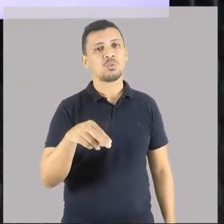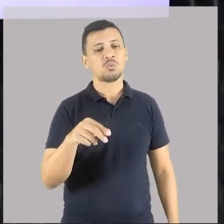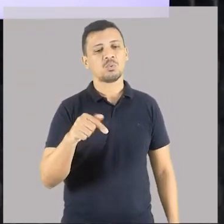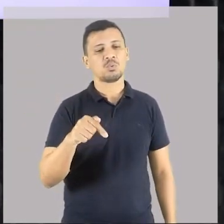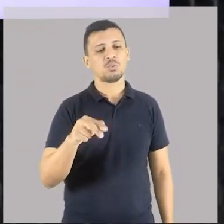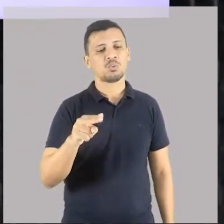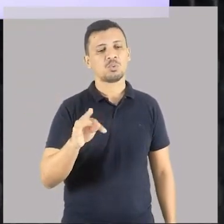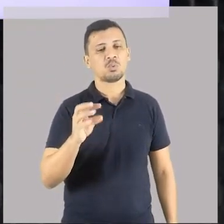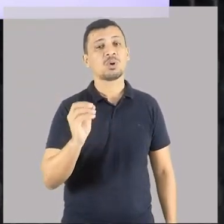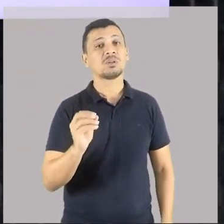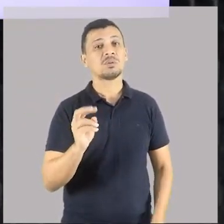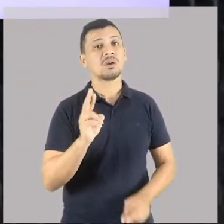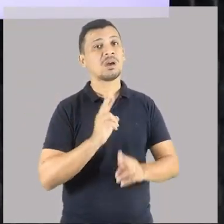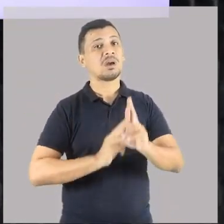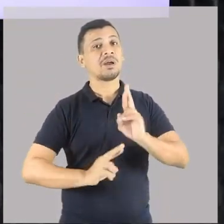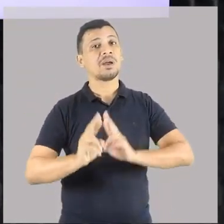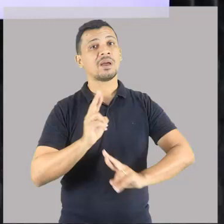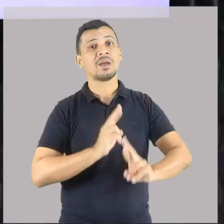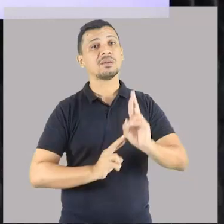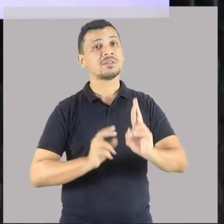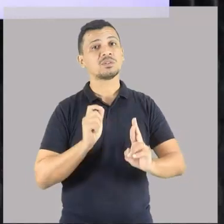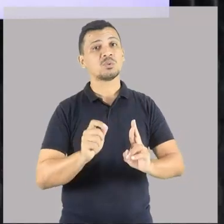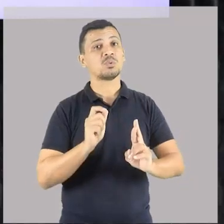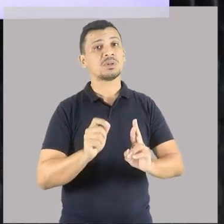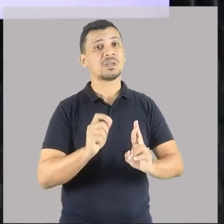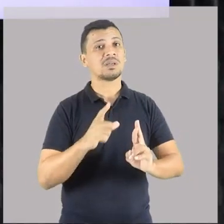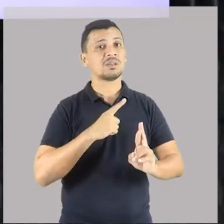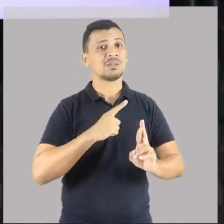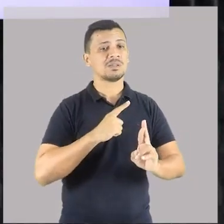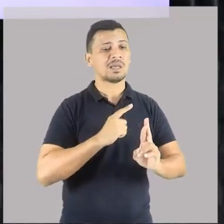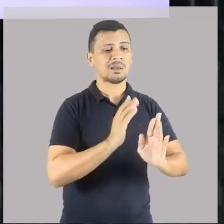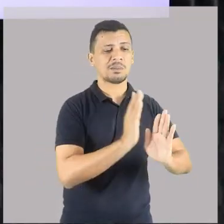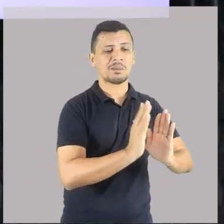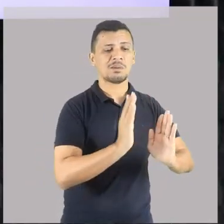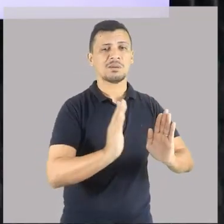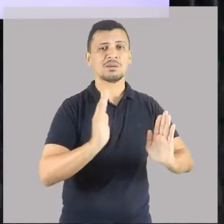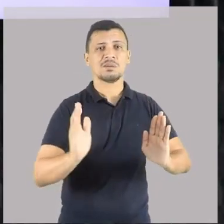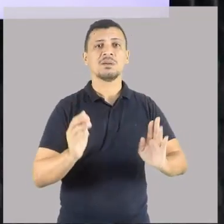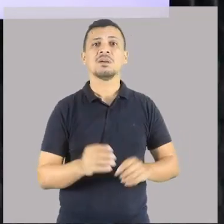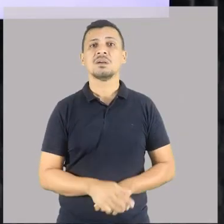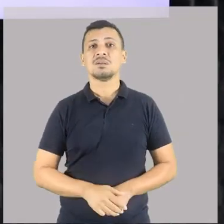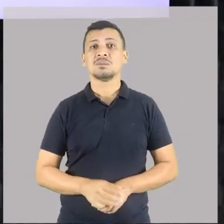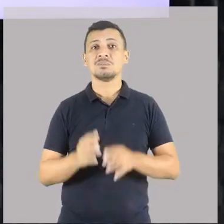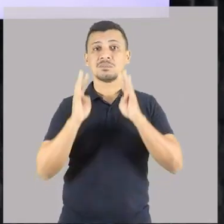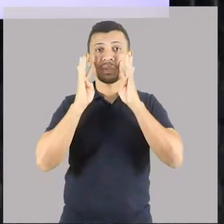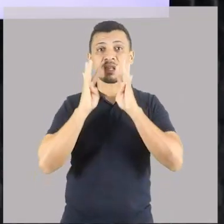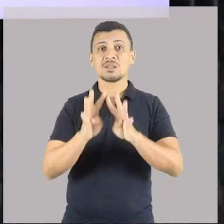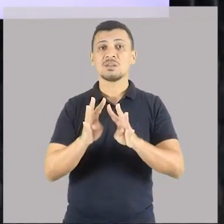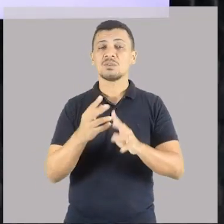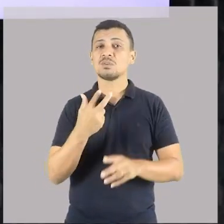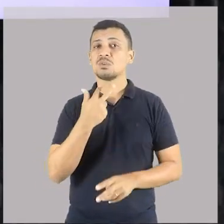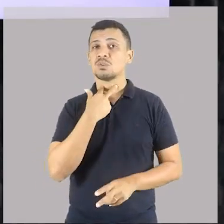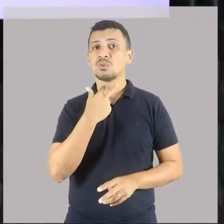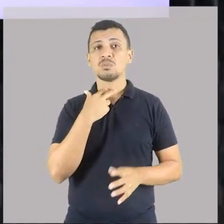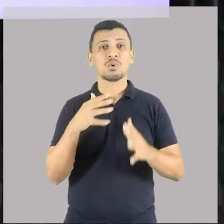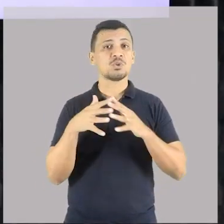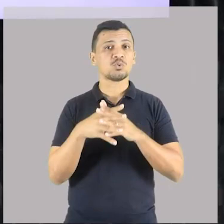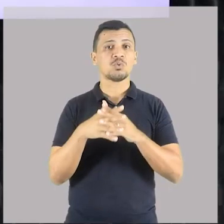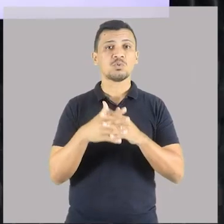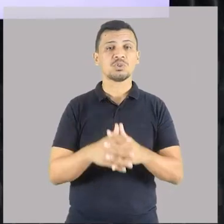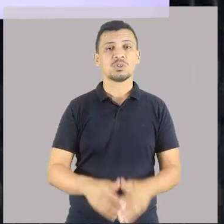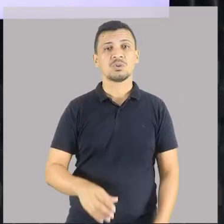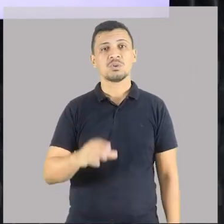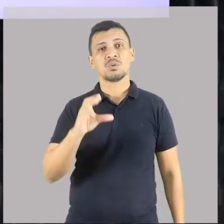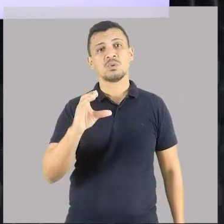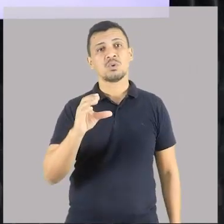ele estabelece uma relação de concessão, certo? Atentando aí para não confundir com o contanto.